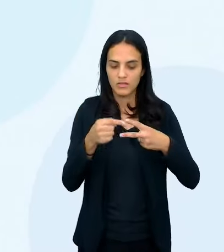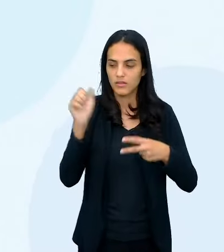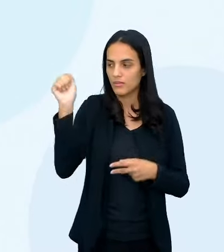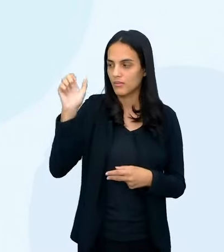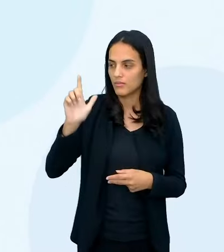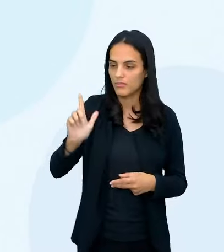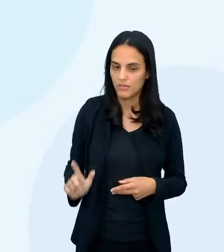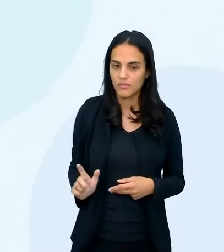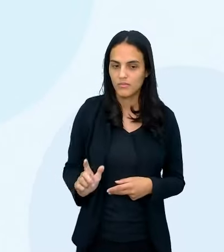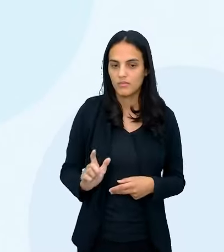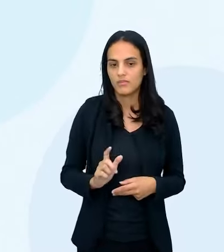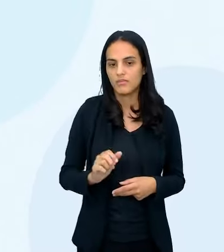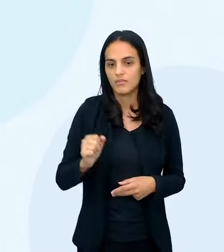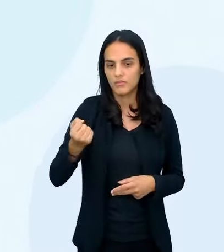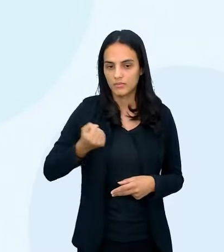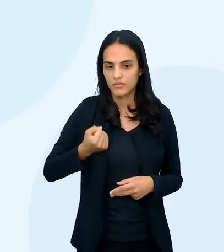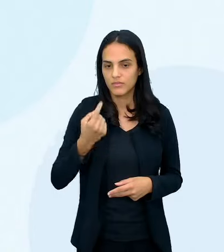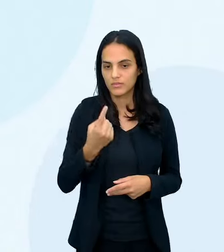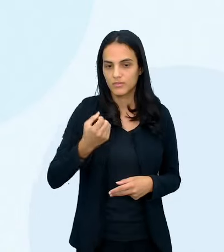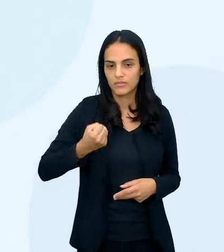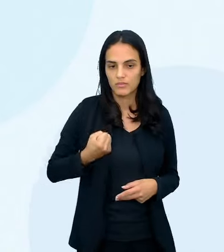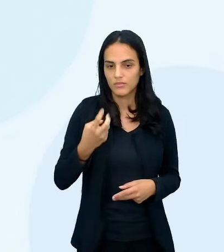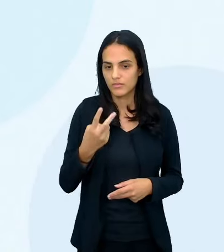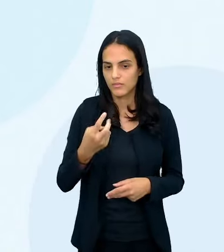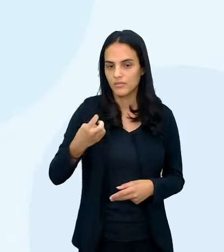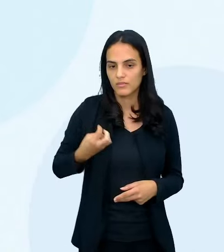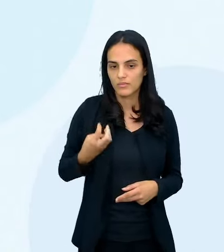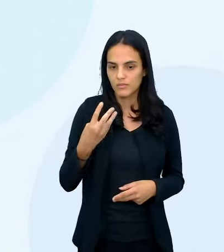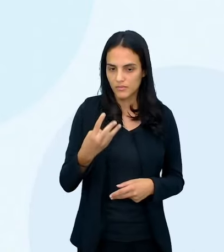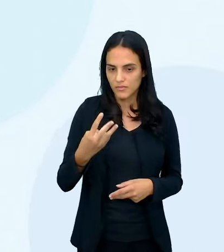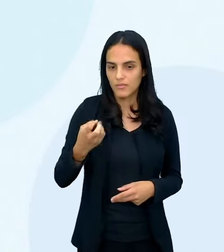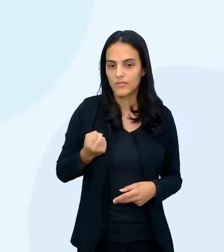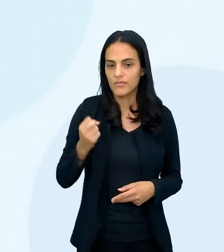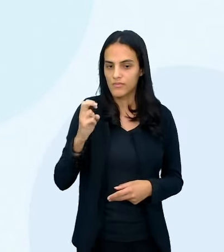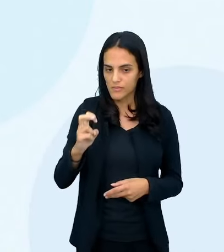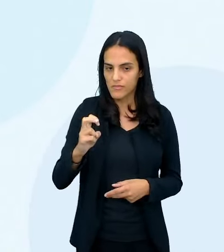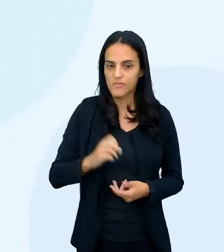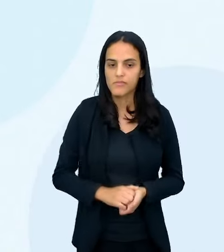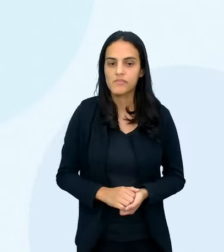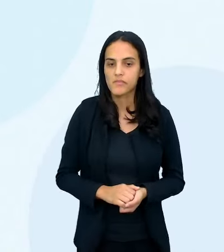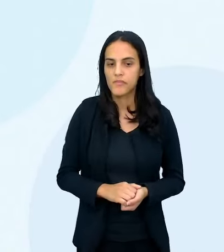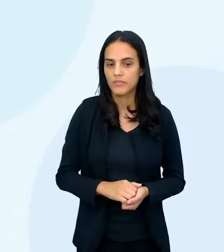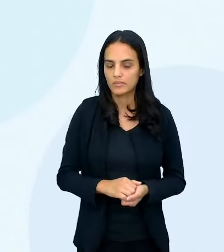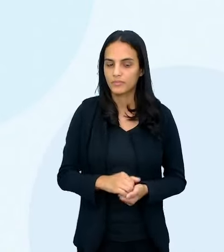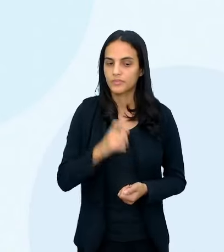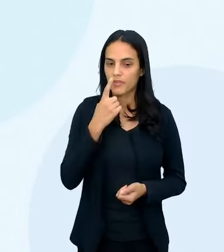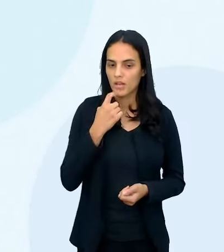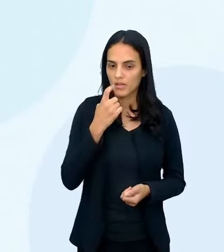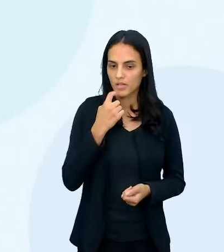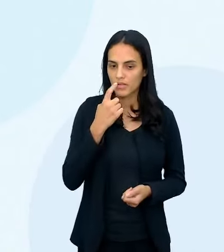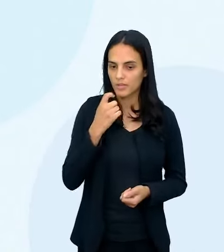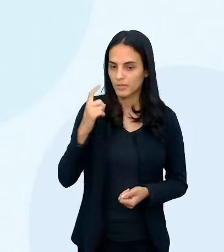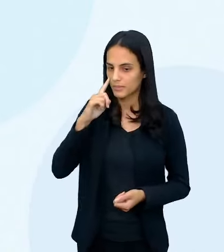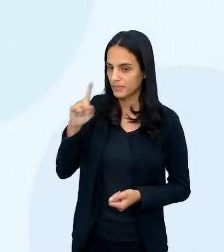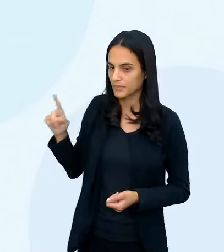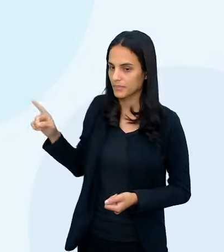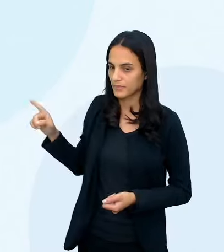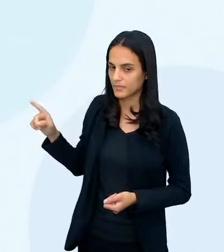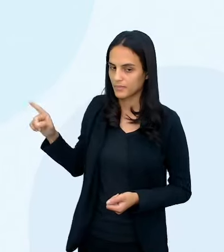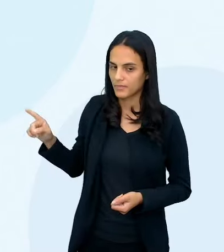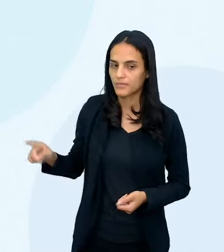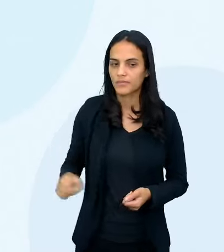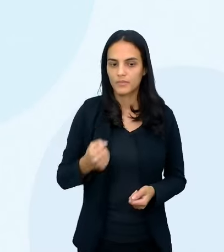integrações, o componente 1 com 2, o 3 e o 5. A setinha vermelha, integração da atividade 3,